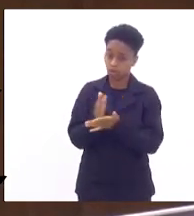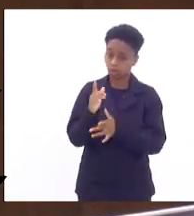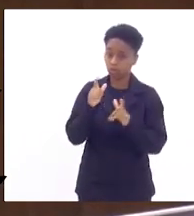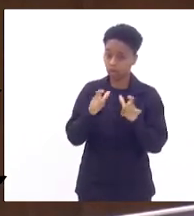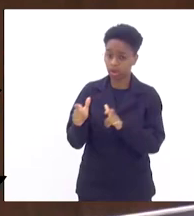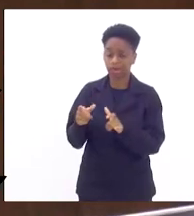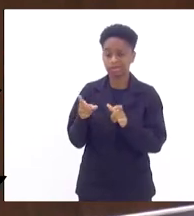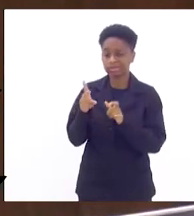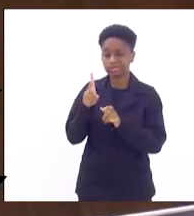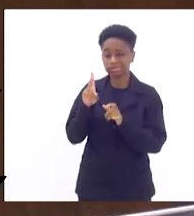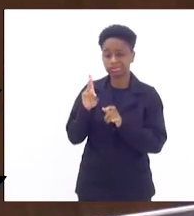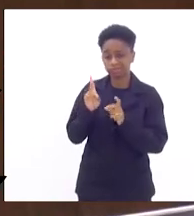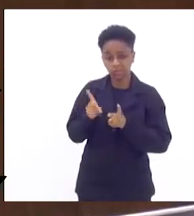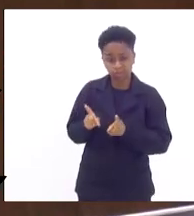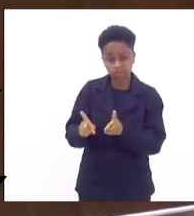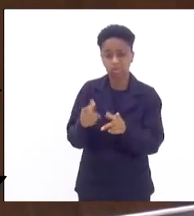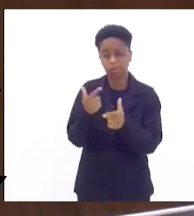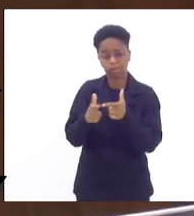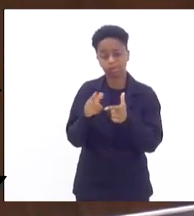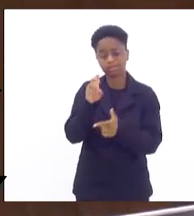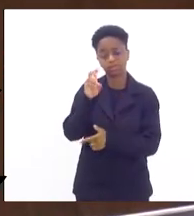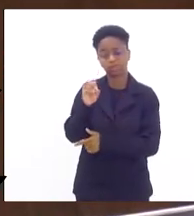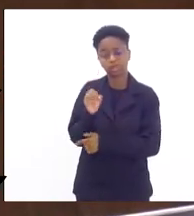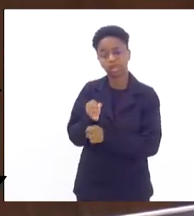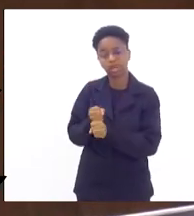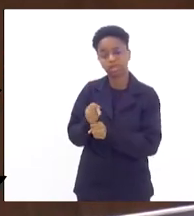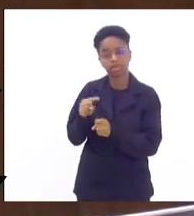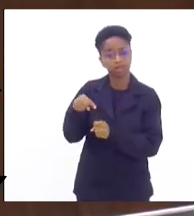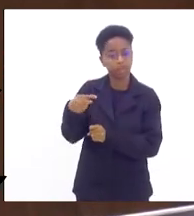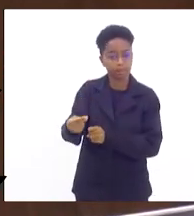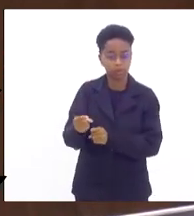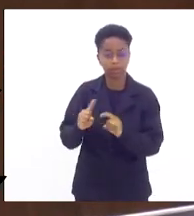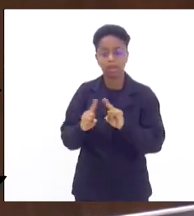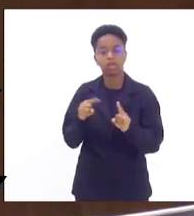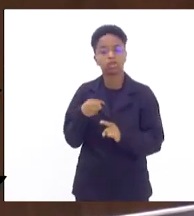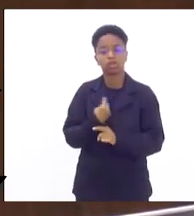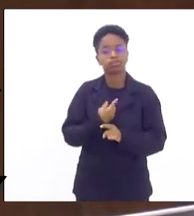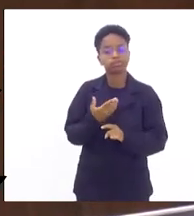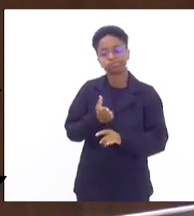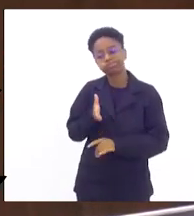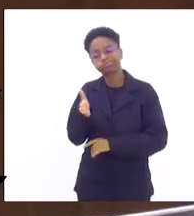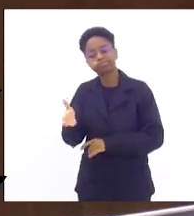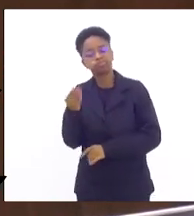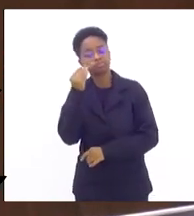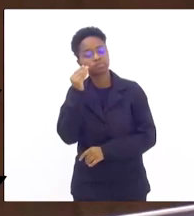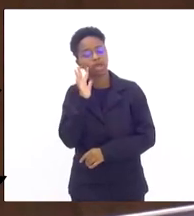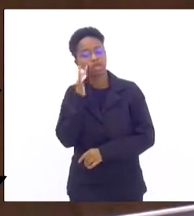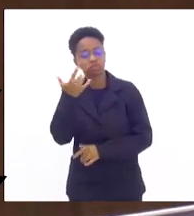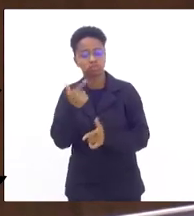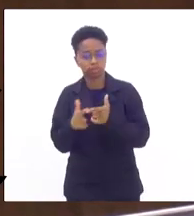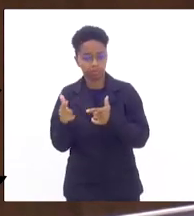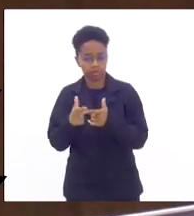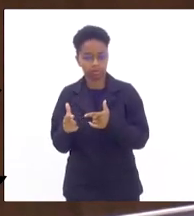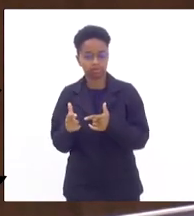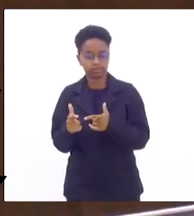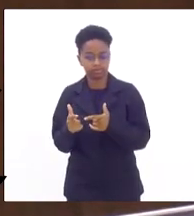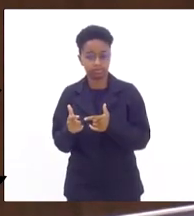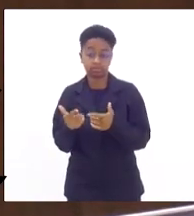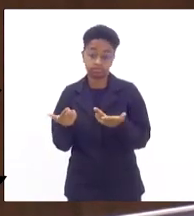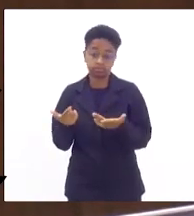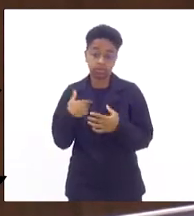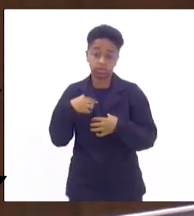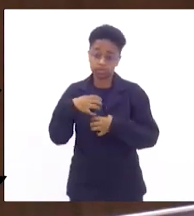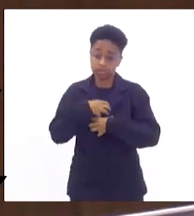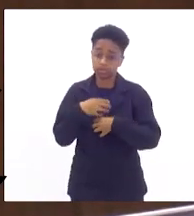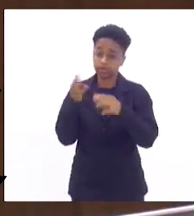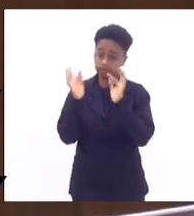problema ainda persiste. E nós estamos lá para resolver esse problema. Nós chegamos, eu tive, talvez, a felicidade, né,